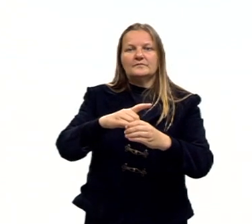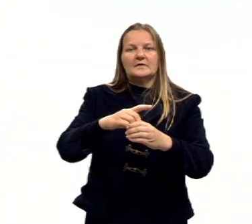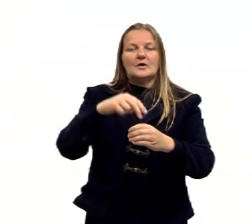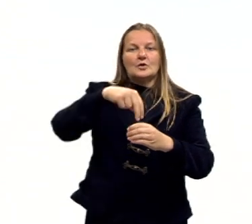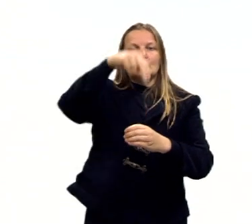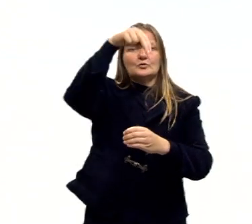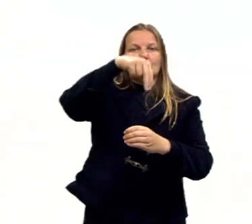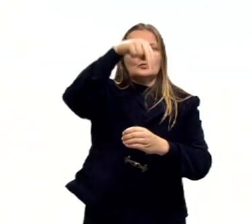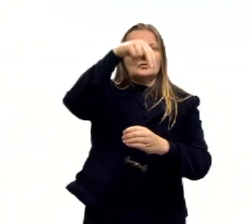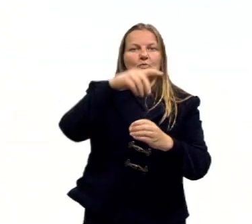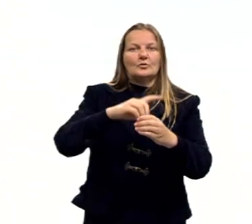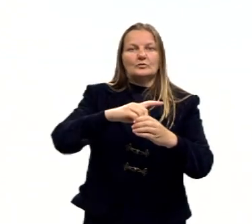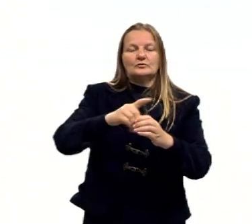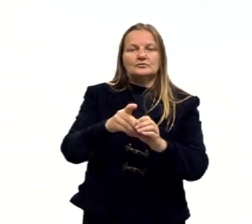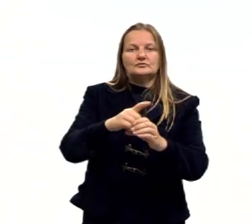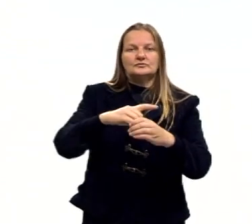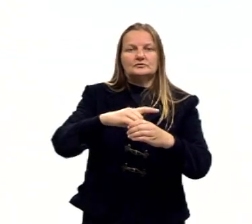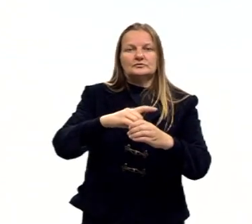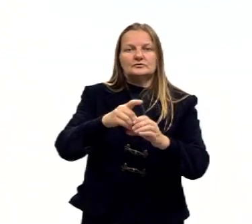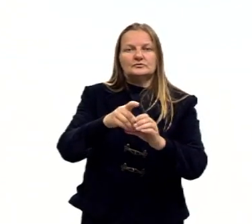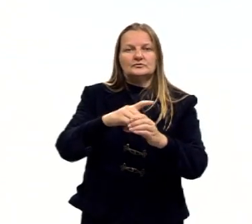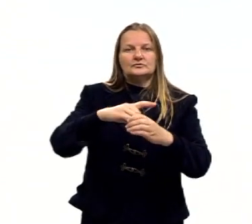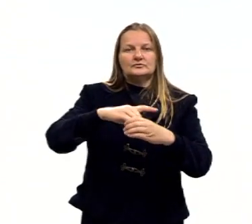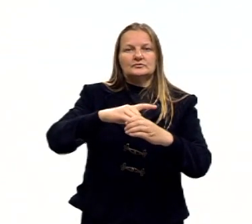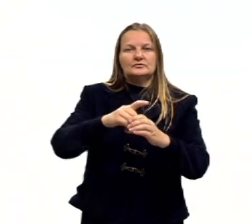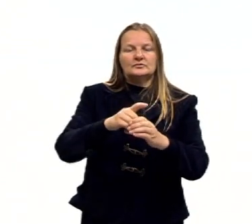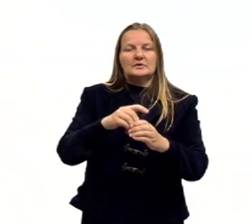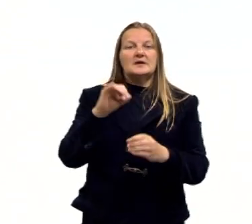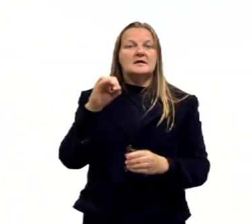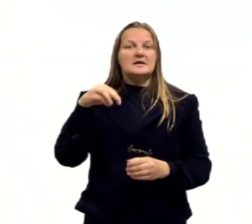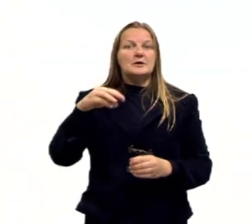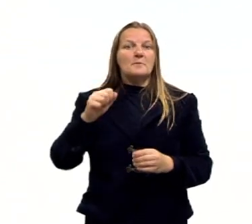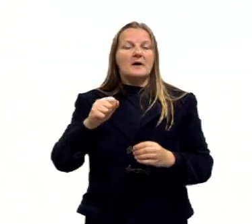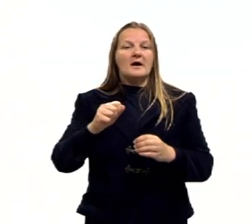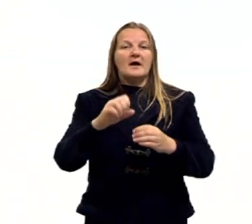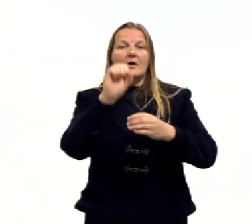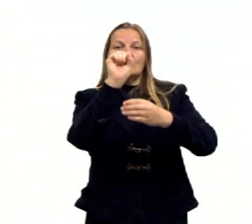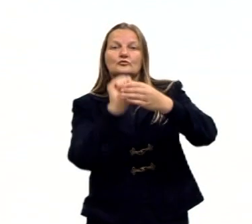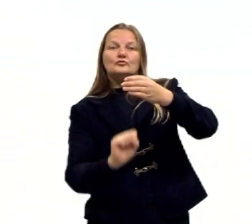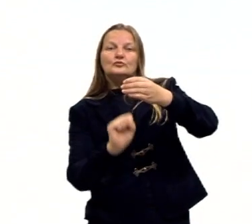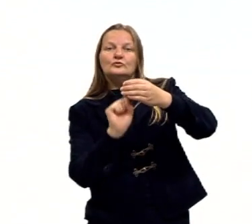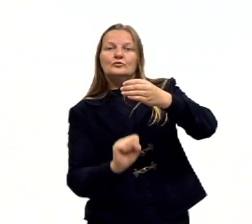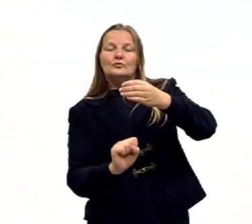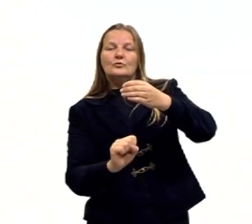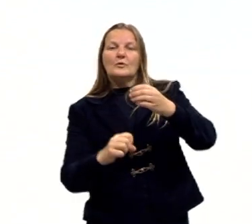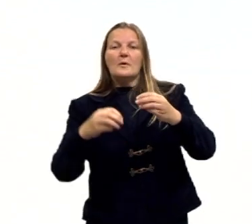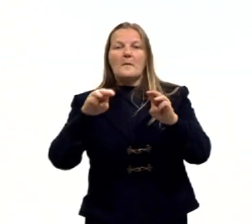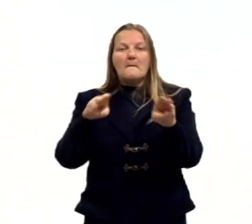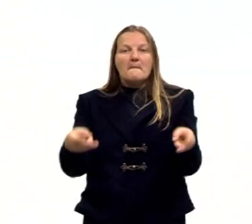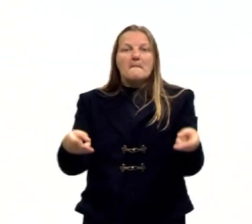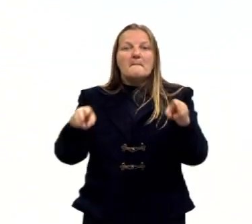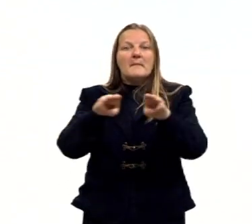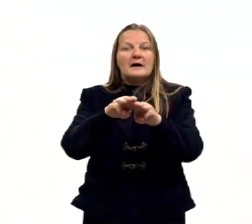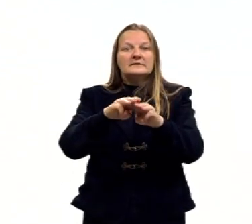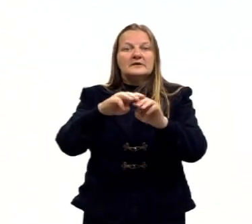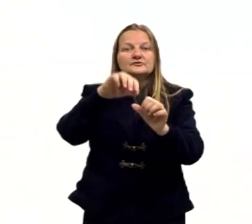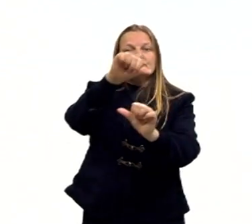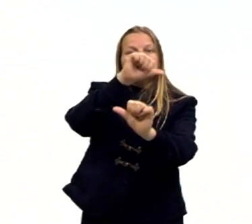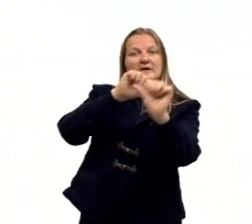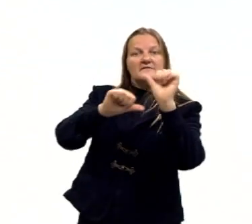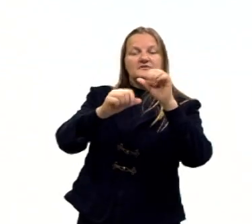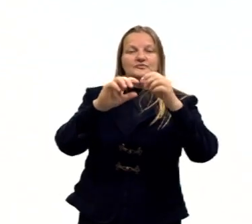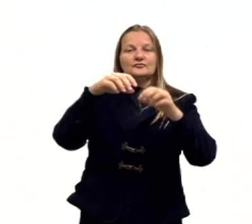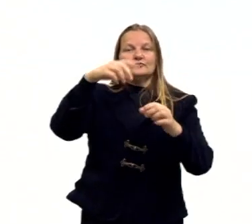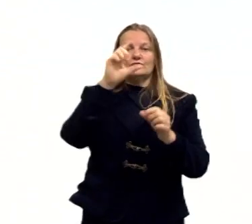da Terra Só que magnésio falando da da questão de Lima é o Pólo Sul magnético né a gente vai sempre colocar vou